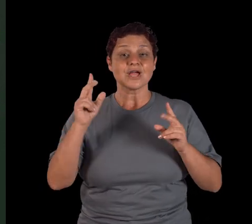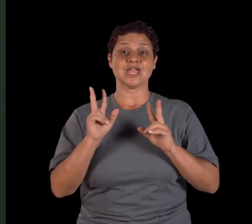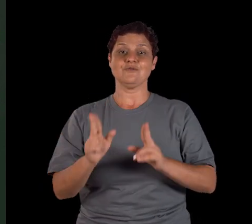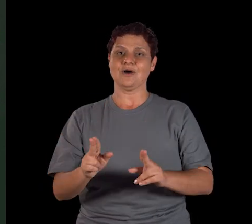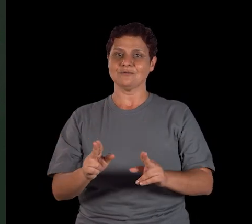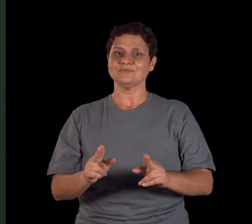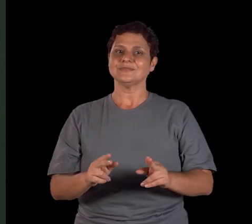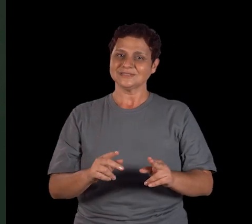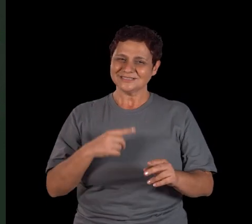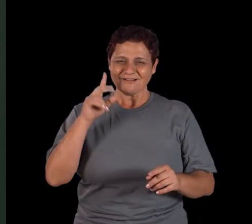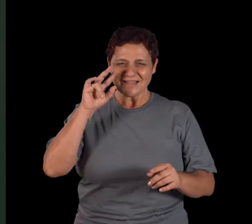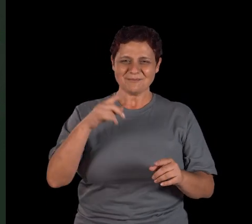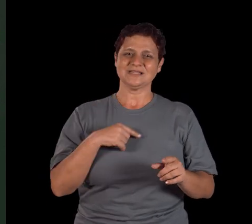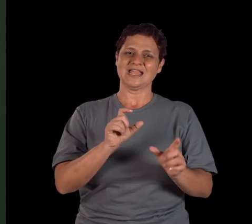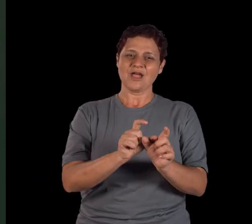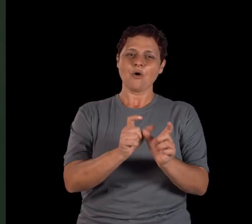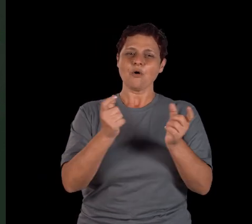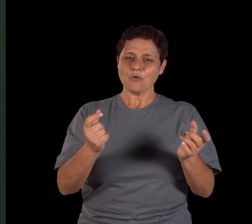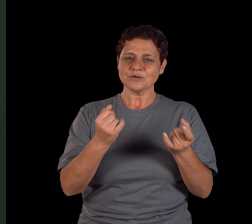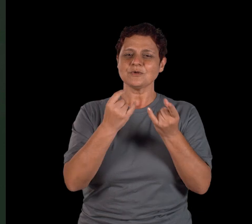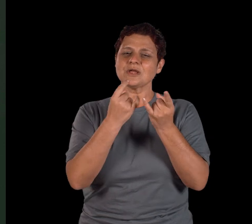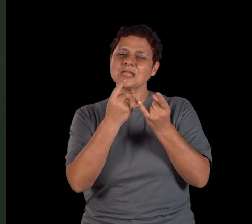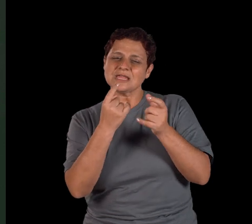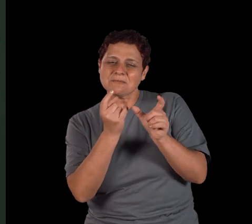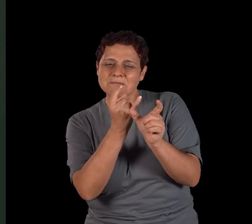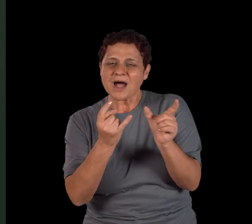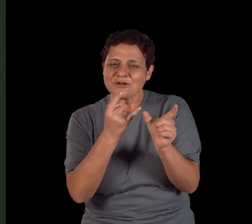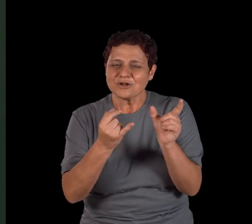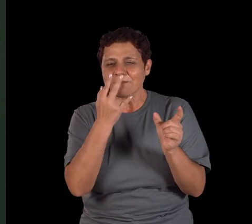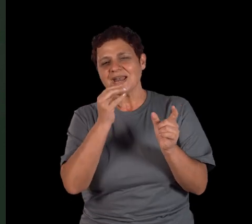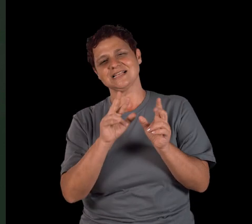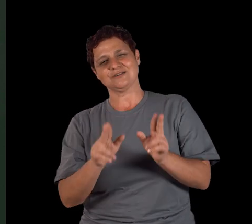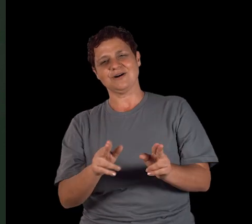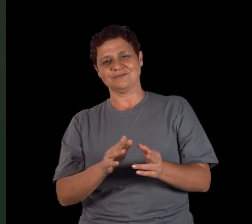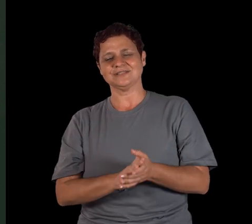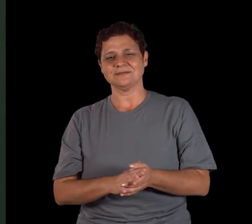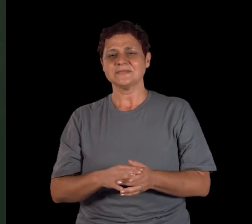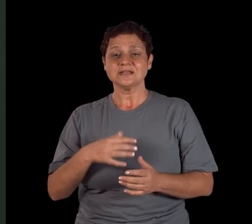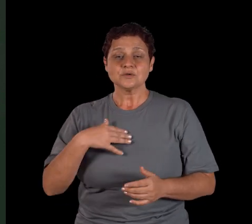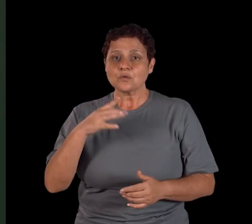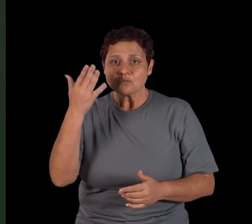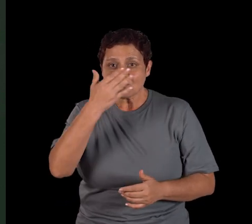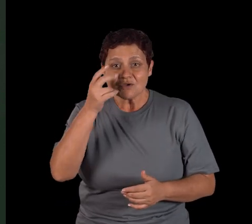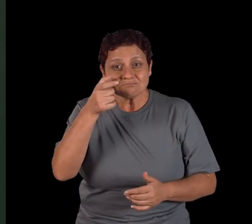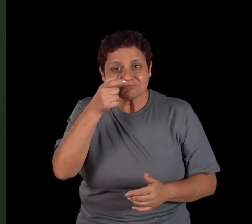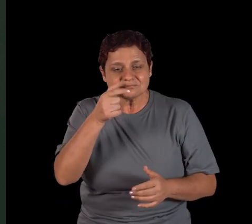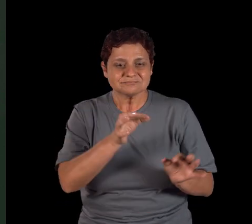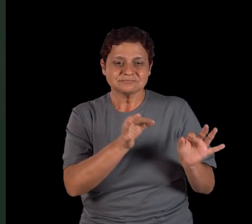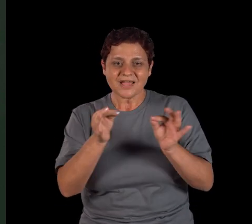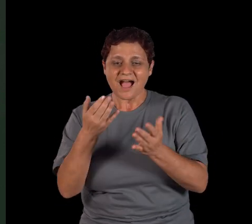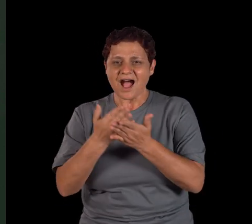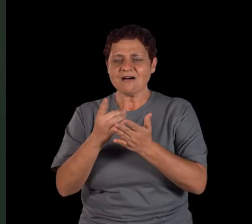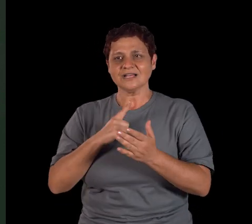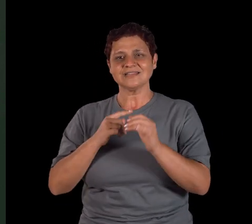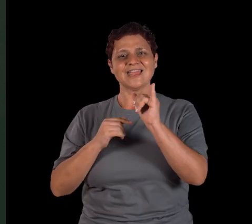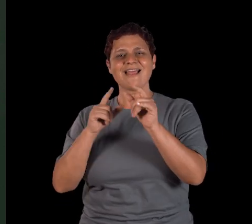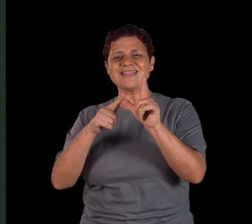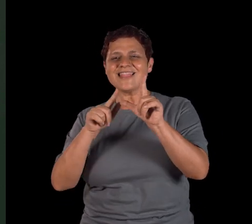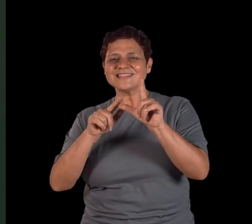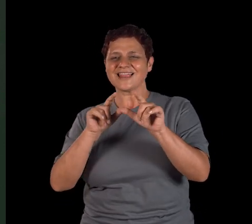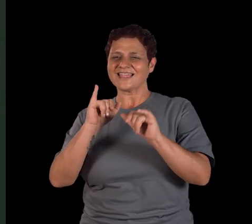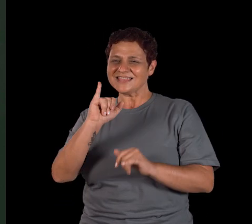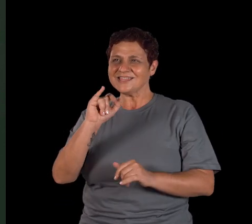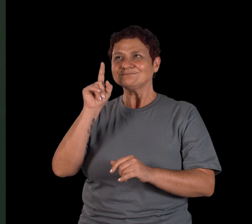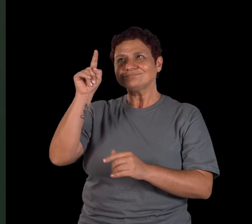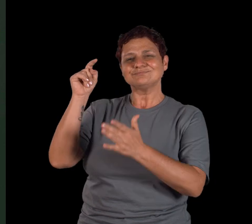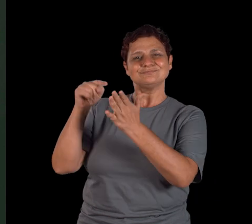de homônimos e parônimos, já falamos na aula de homônimo e parônimo. Professora, não assisti essa aula ainda. Vai aqui no izinho, que está aqui a aula de homônimos e parônimos para você também,